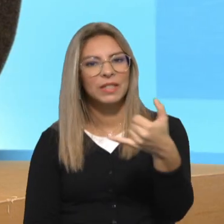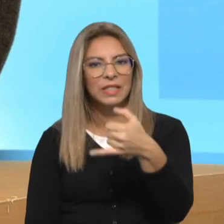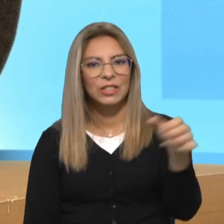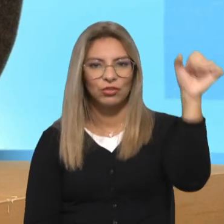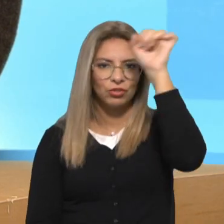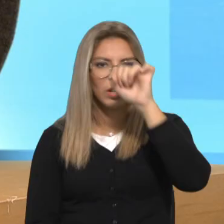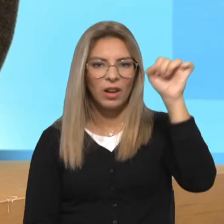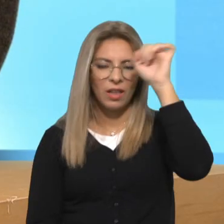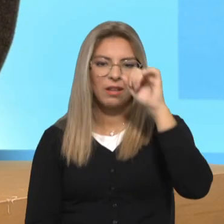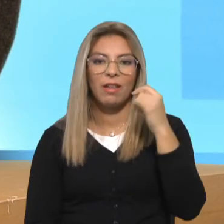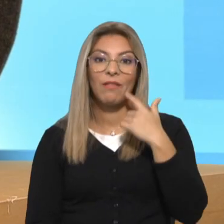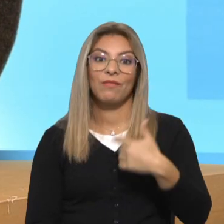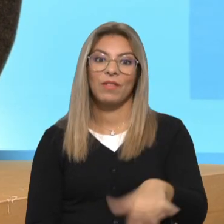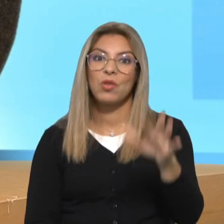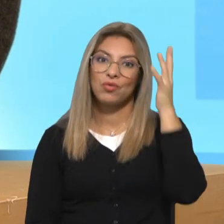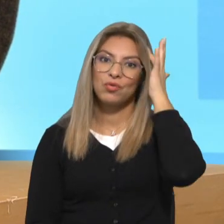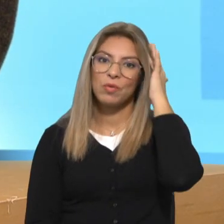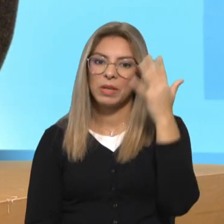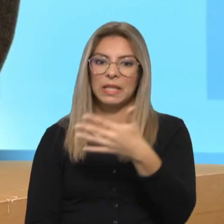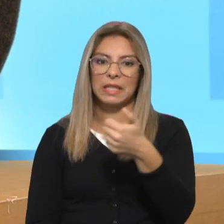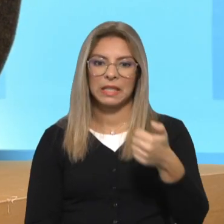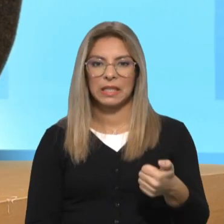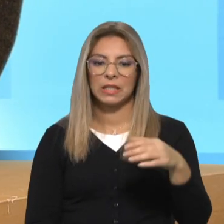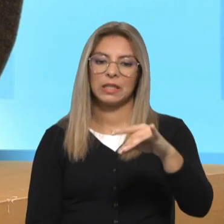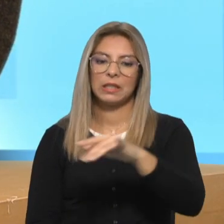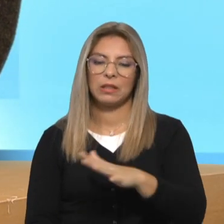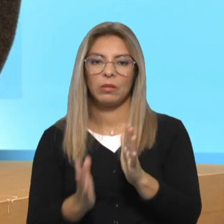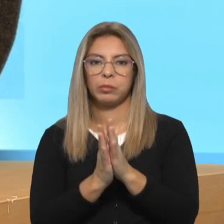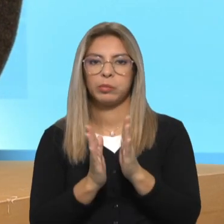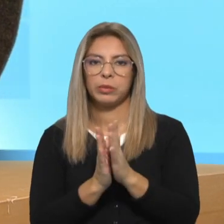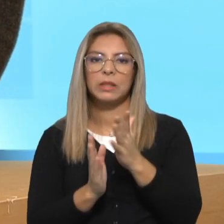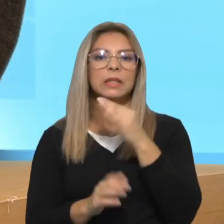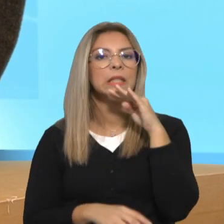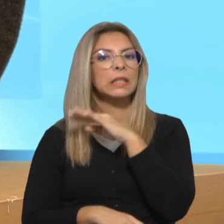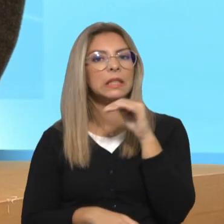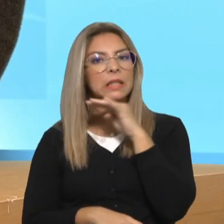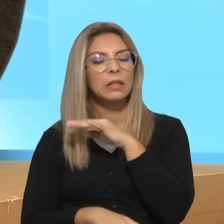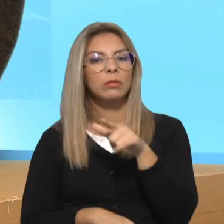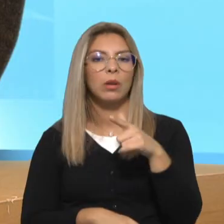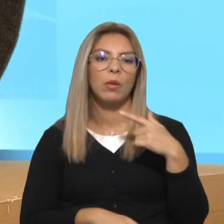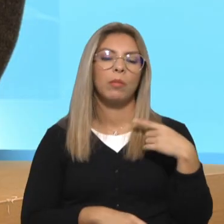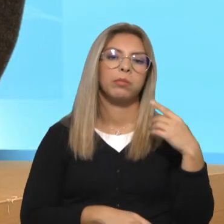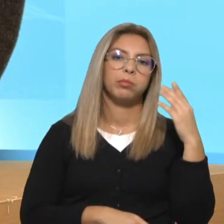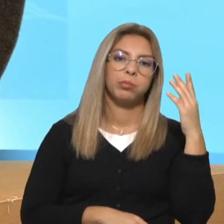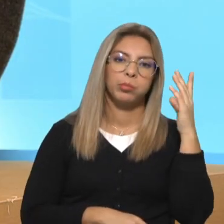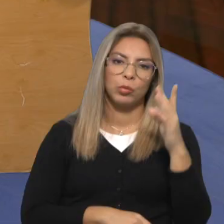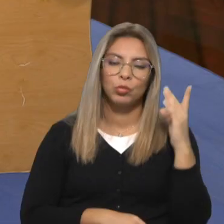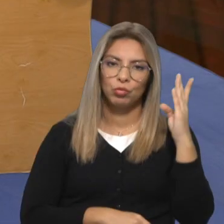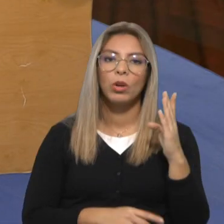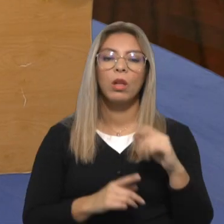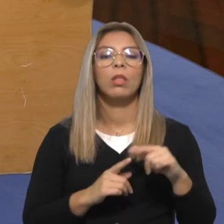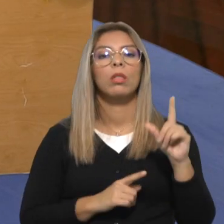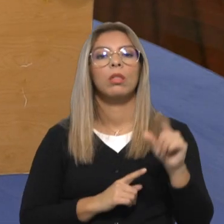fazer o 15º Encontro Cristão em Sintra, onde estão presentes desde os protestantes até aos evangélicos